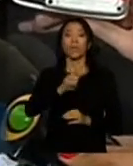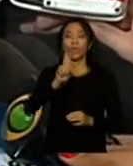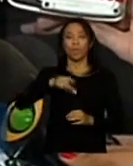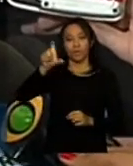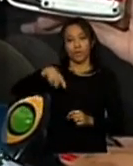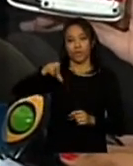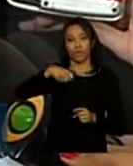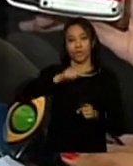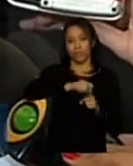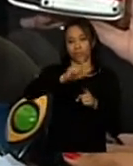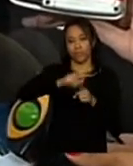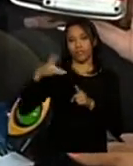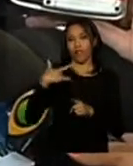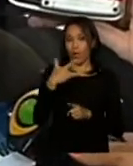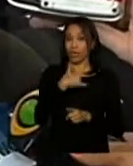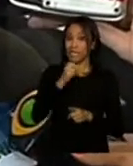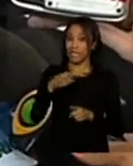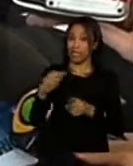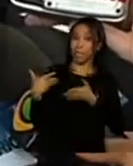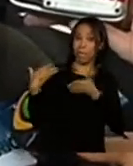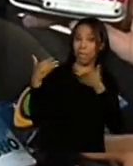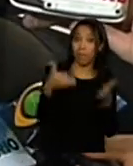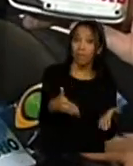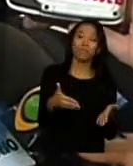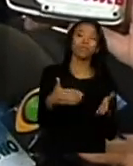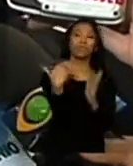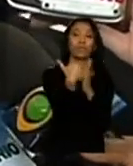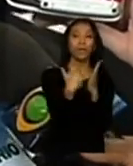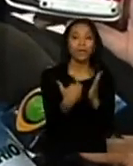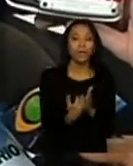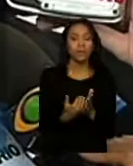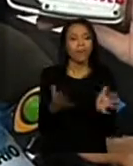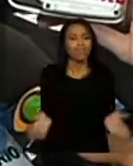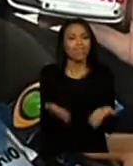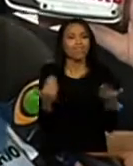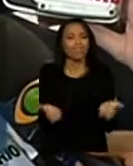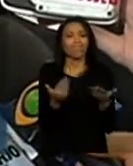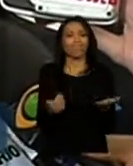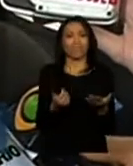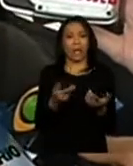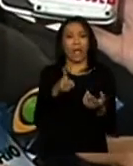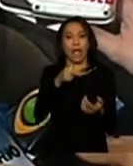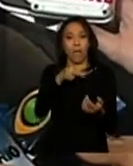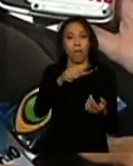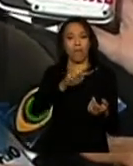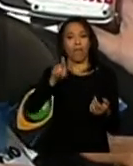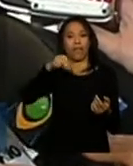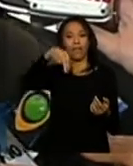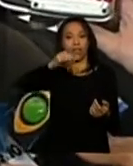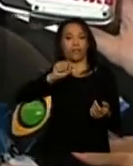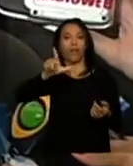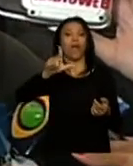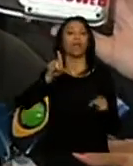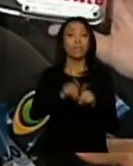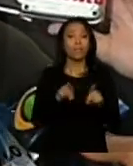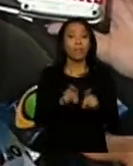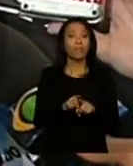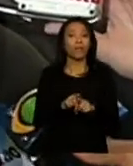ele participe de programas de estímulo ao pré-natal com qualidade e estímulo ao parto humanizado. Essa é uma